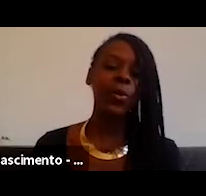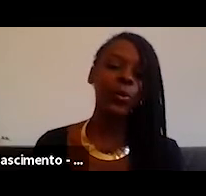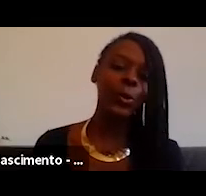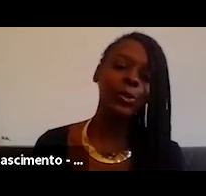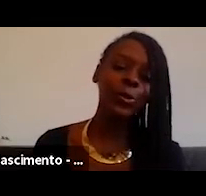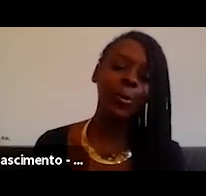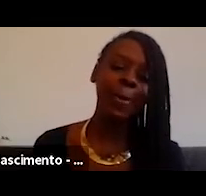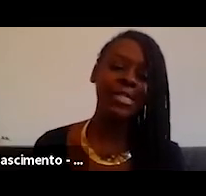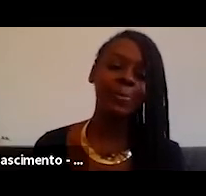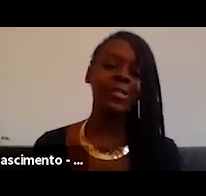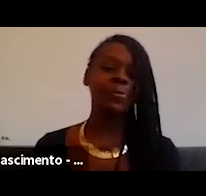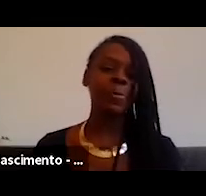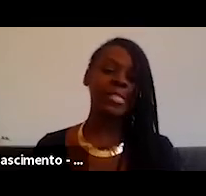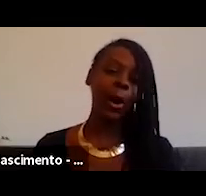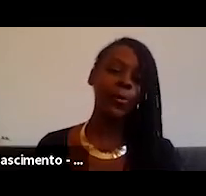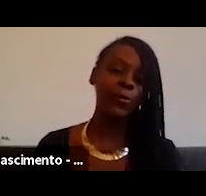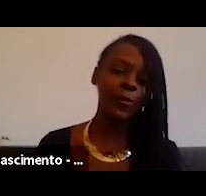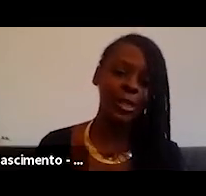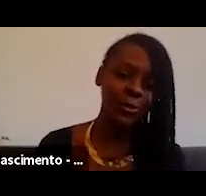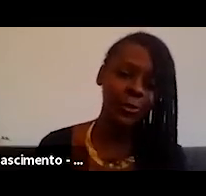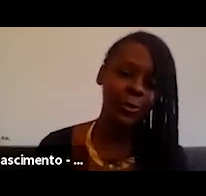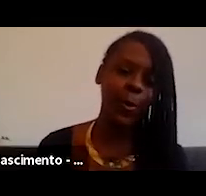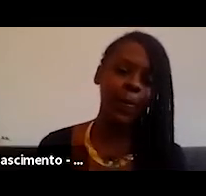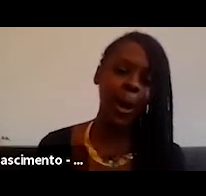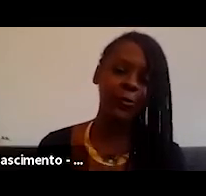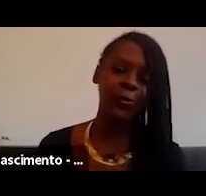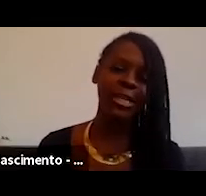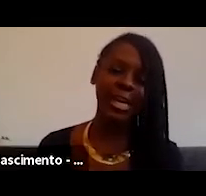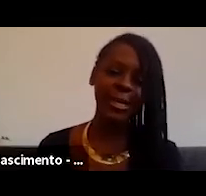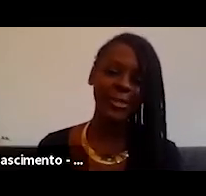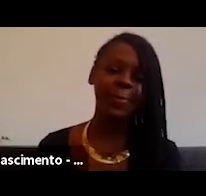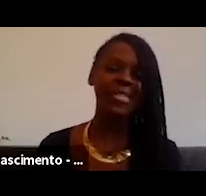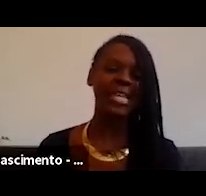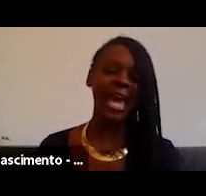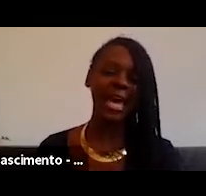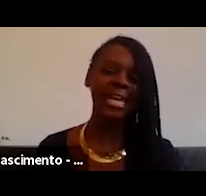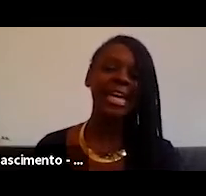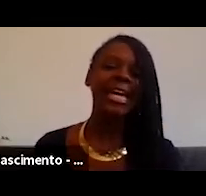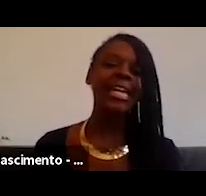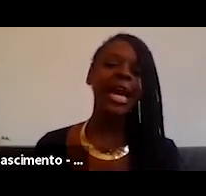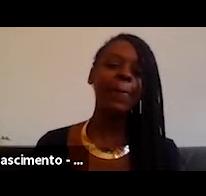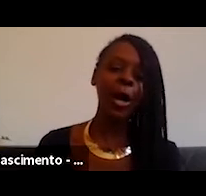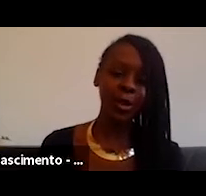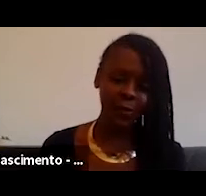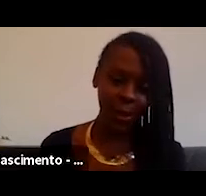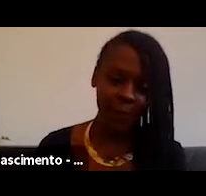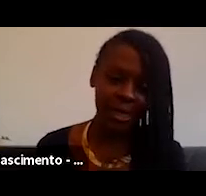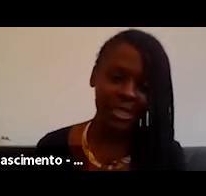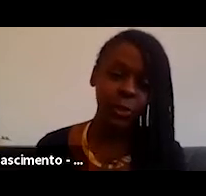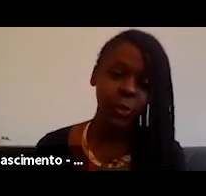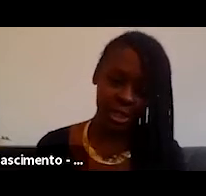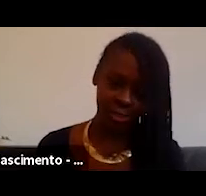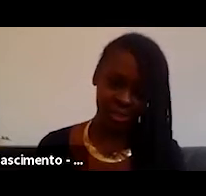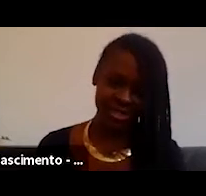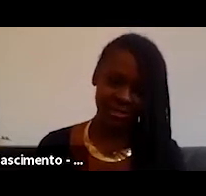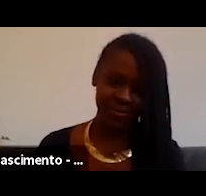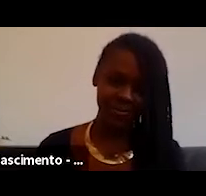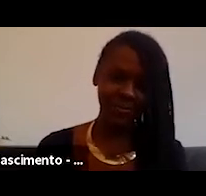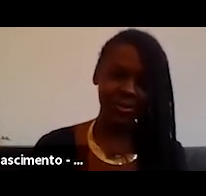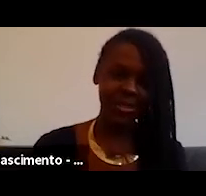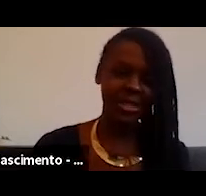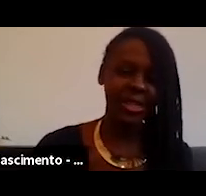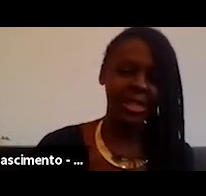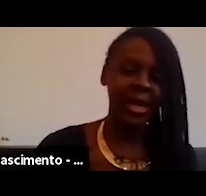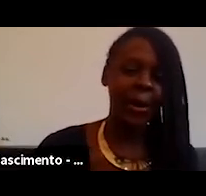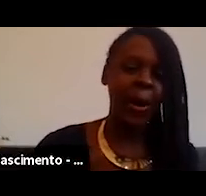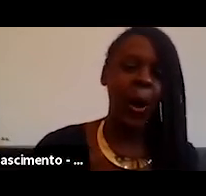Também estarão conosco numa participação especial por vídeo o João Paulo Vergueiro, da ABCR, e a Paula Fiabani, do IDES.